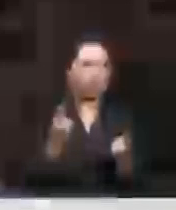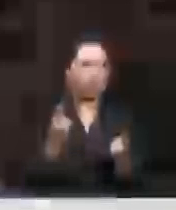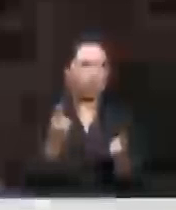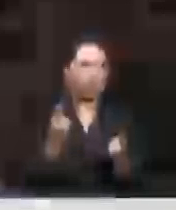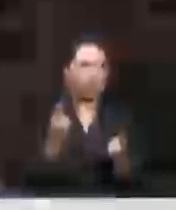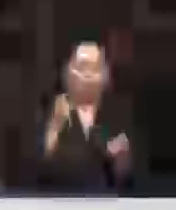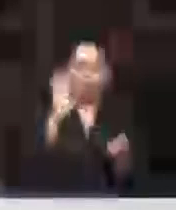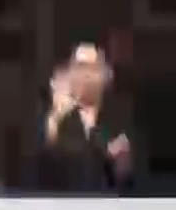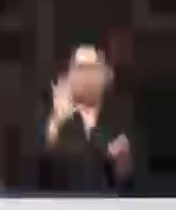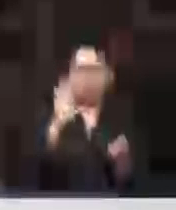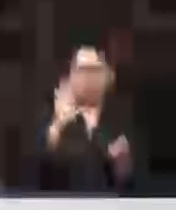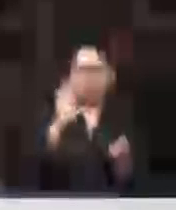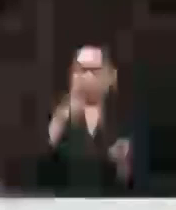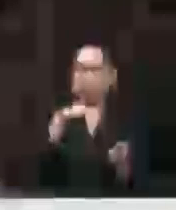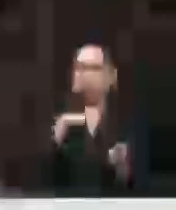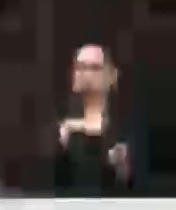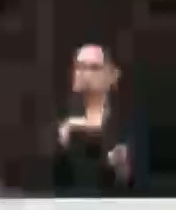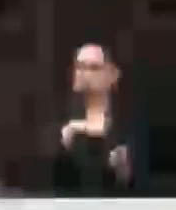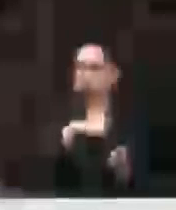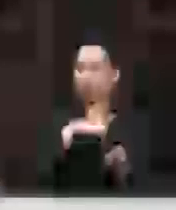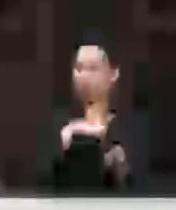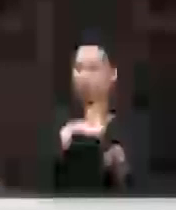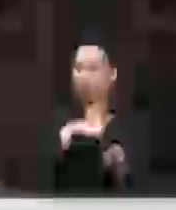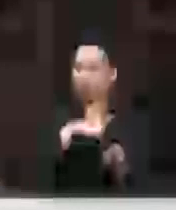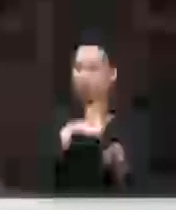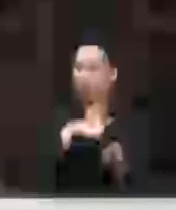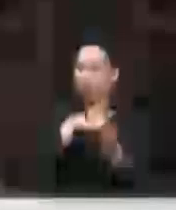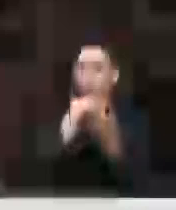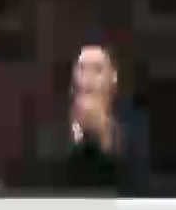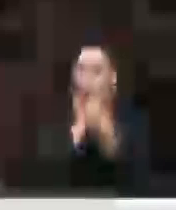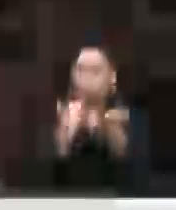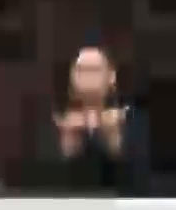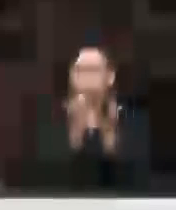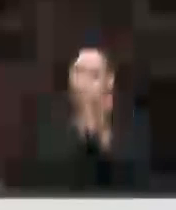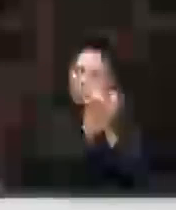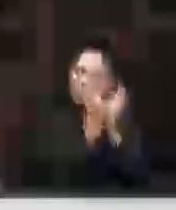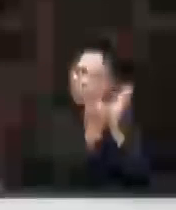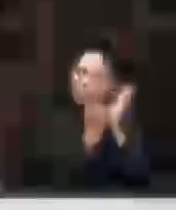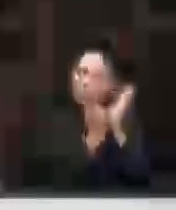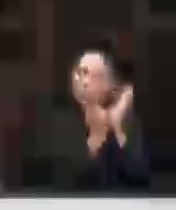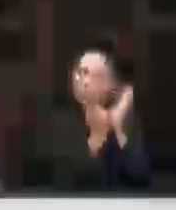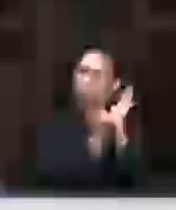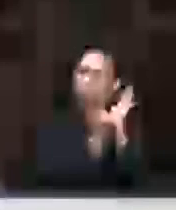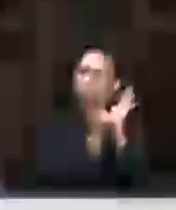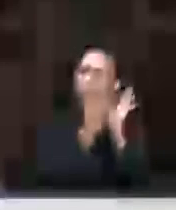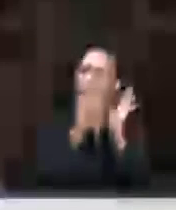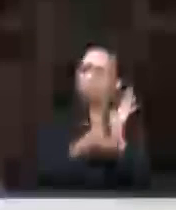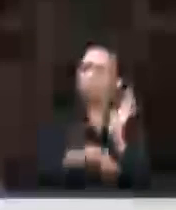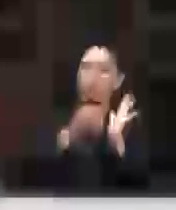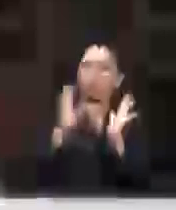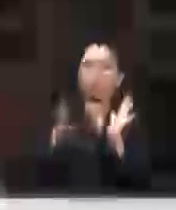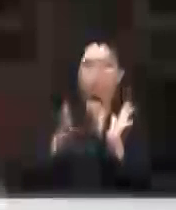que há alguns objetivos já definidos.